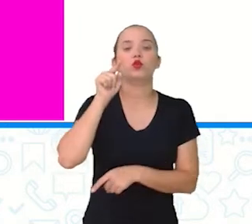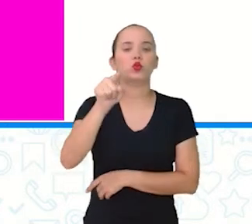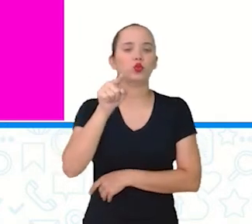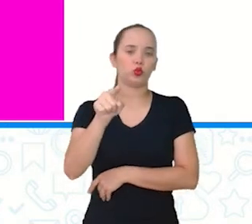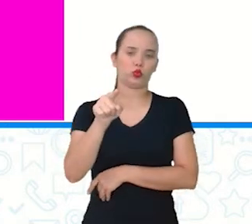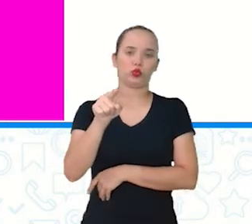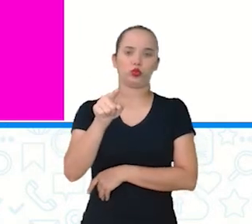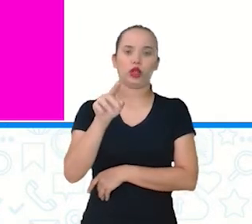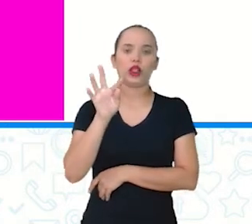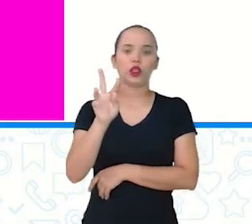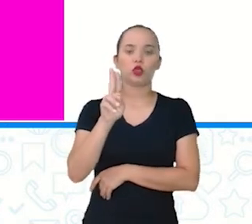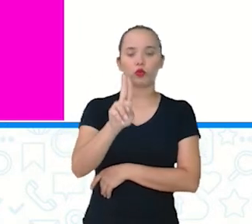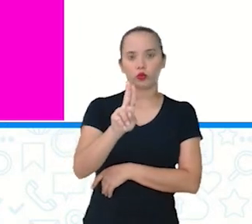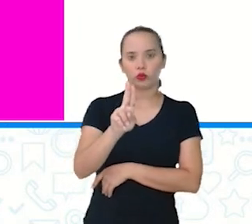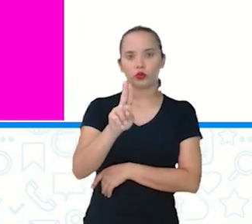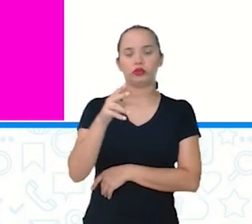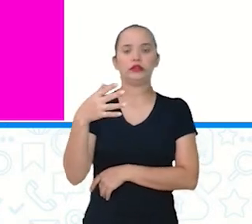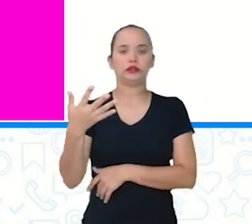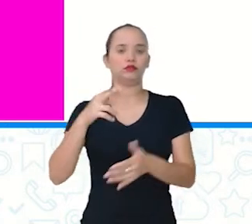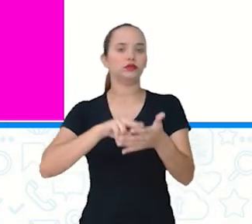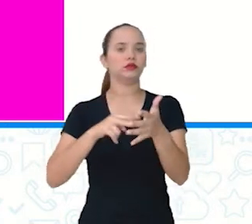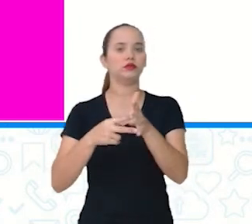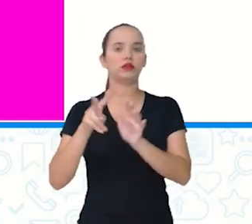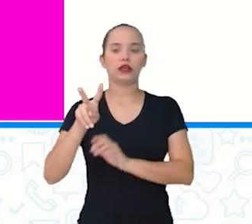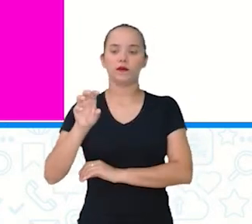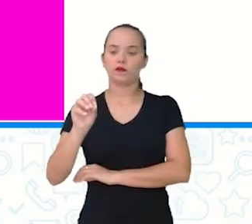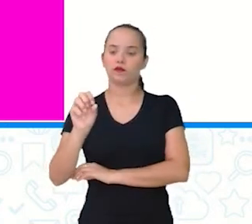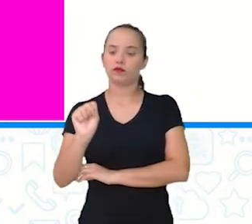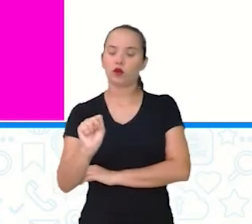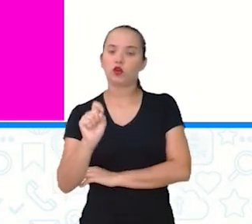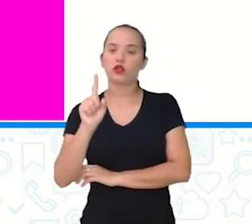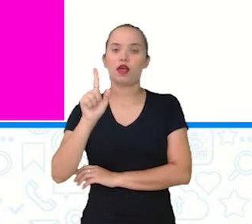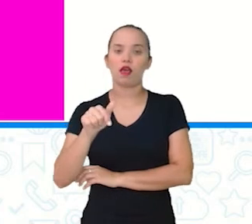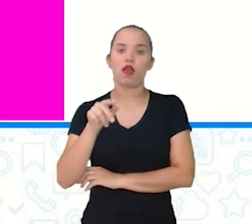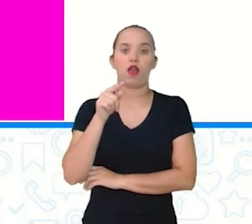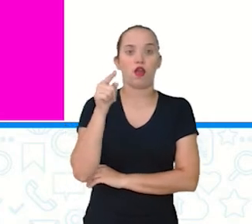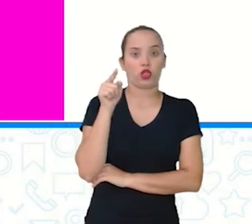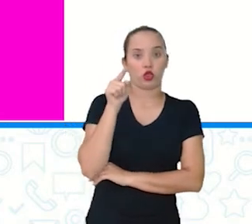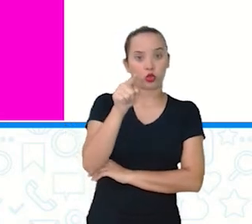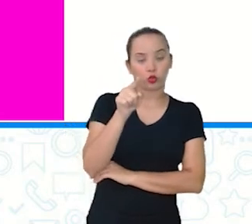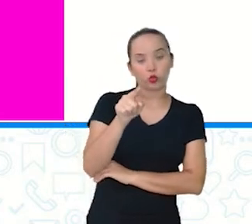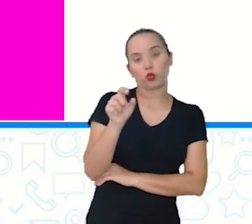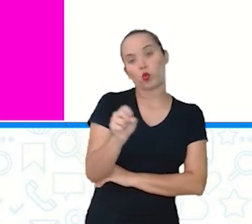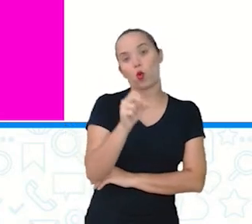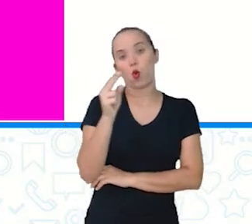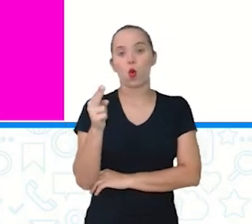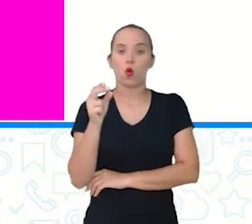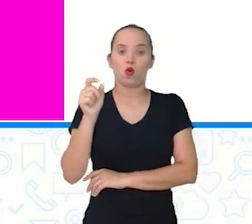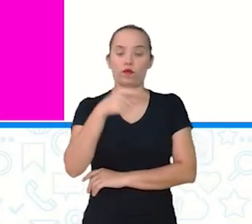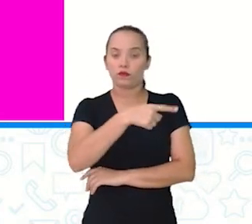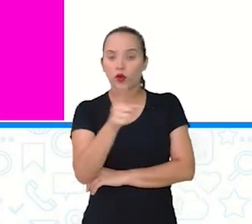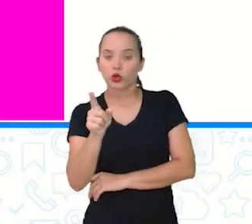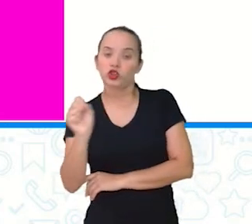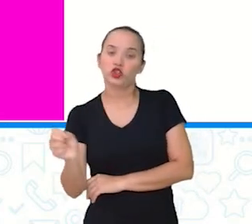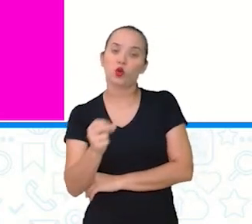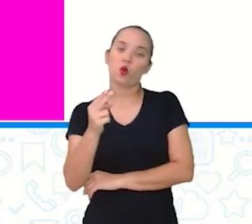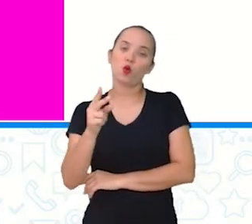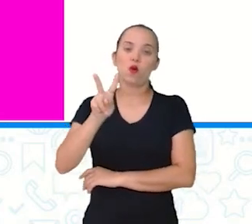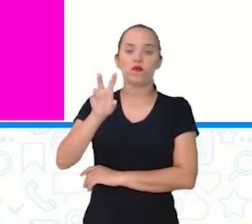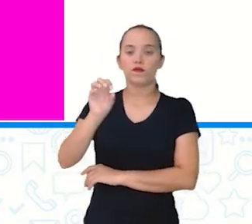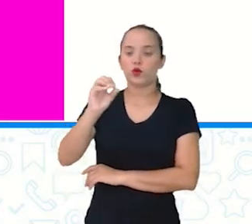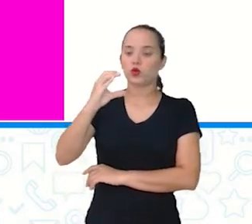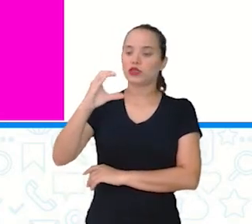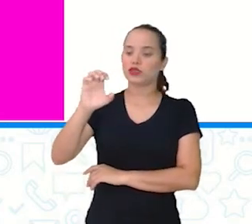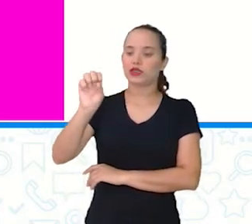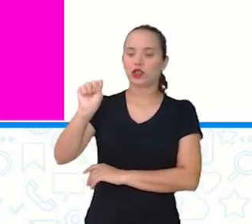certo? Então, vós ou vocês. Mas aí, se eu utilizar vocês, o verbo também já